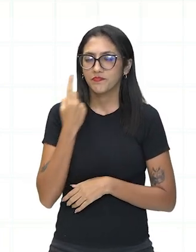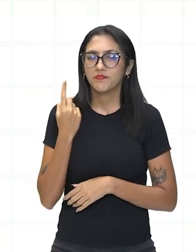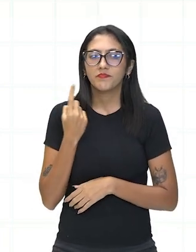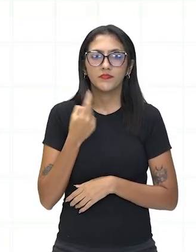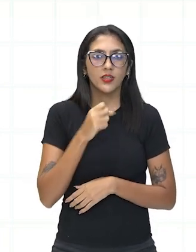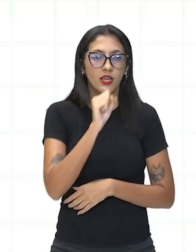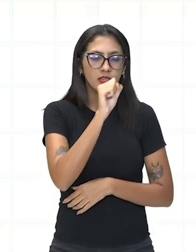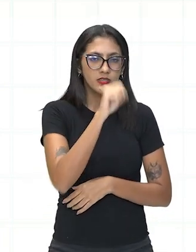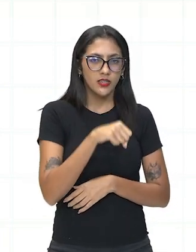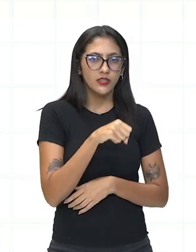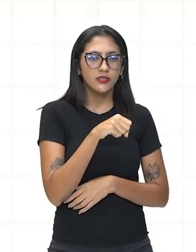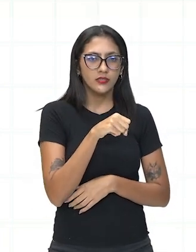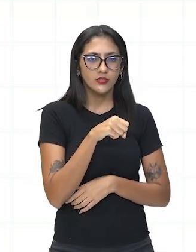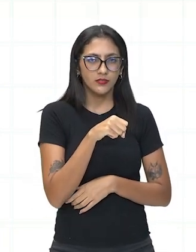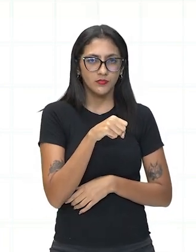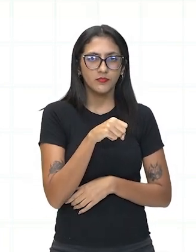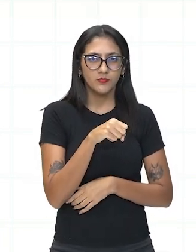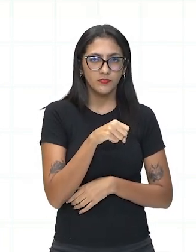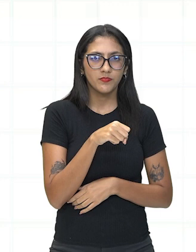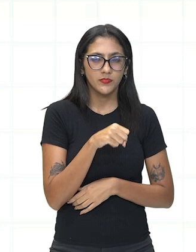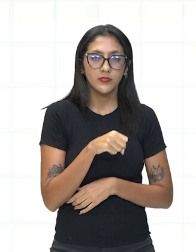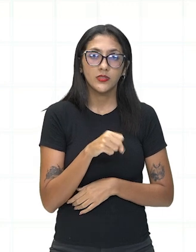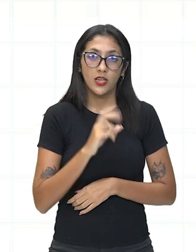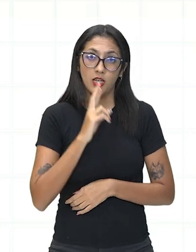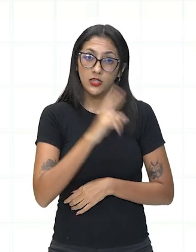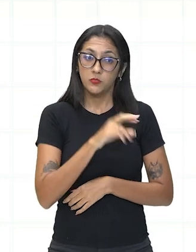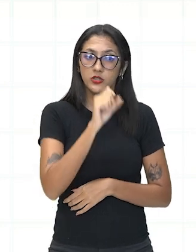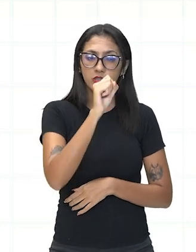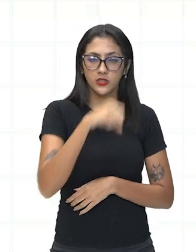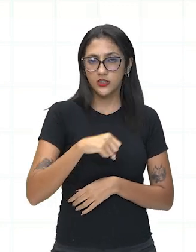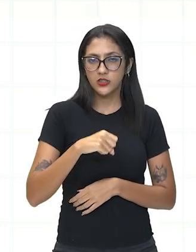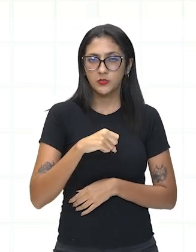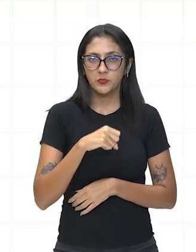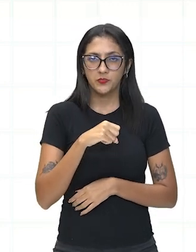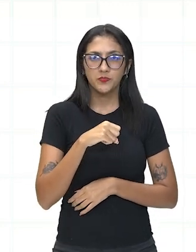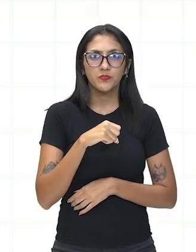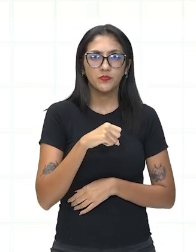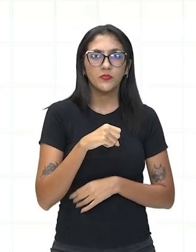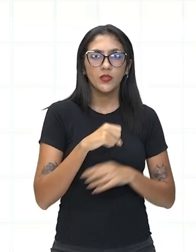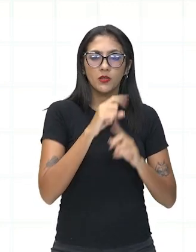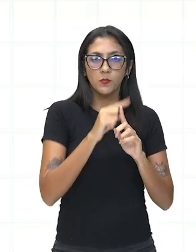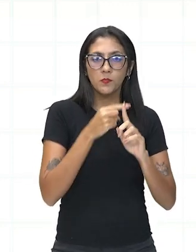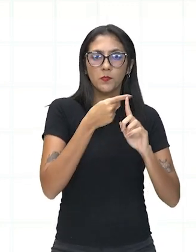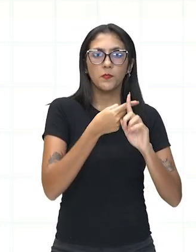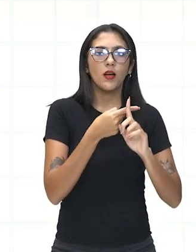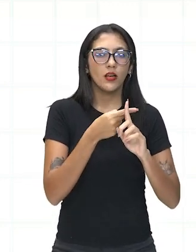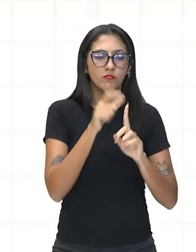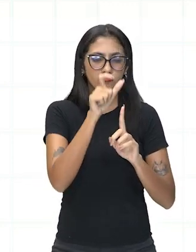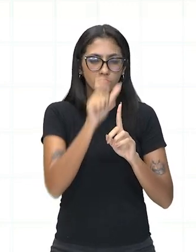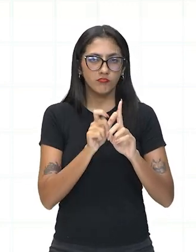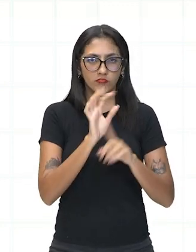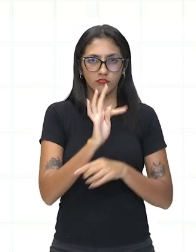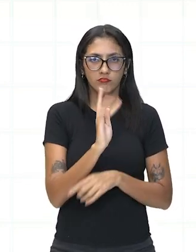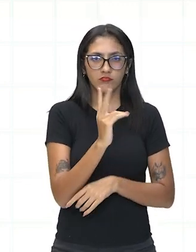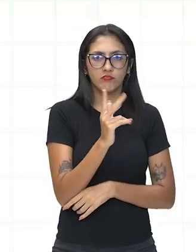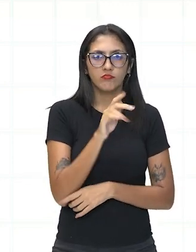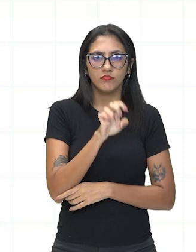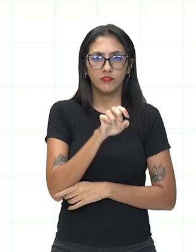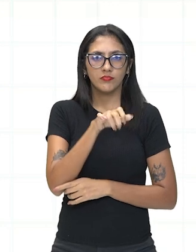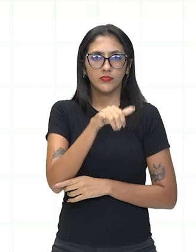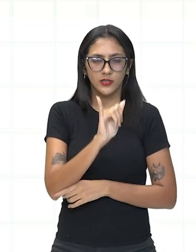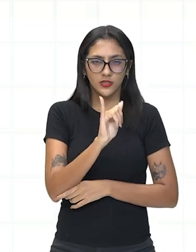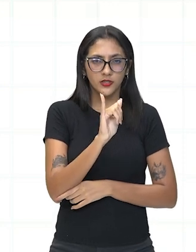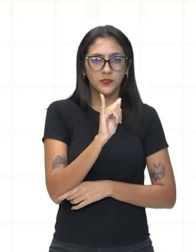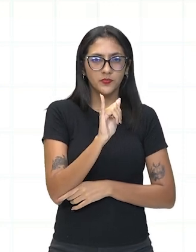quem? Estamos falando deles, não é? Então, coloco eles aqui. Sim, eles. E depois quem vem? O